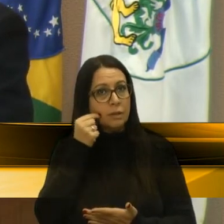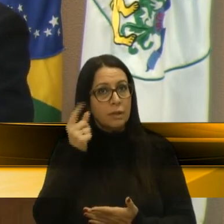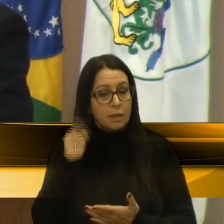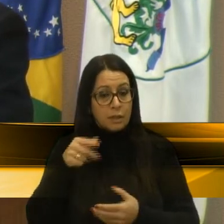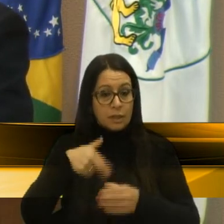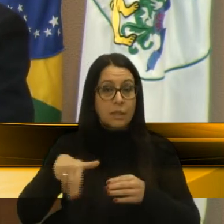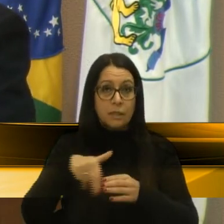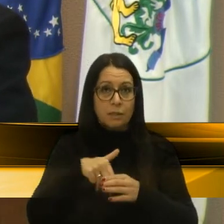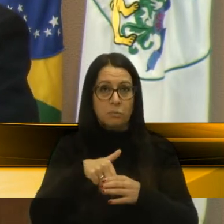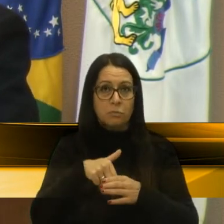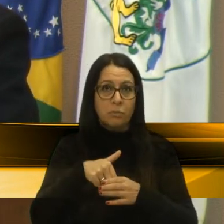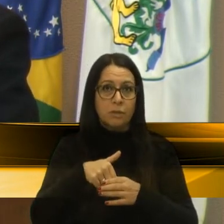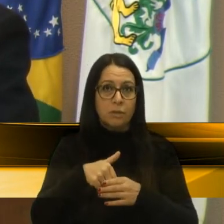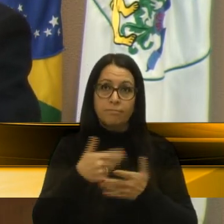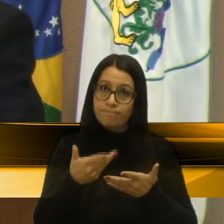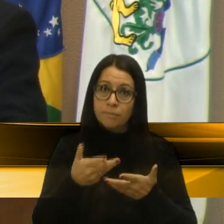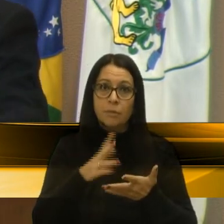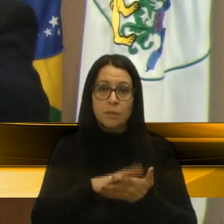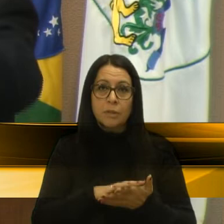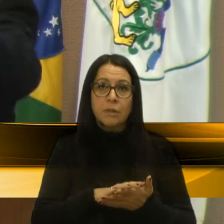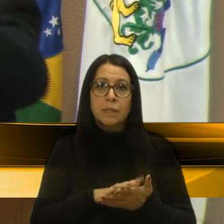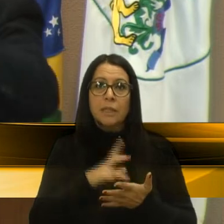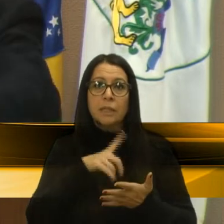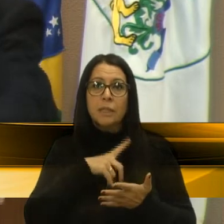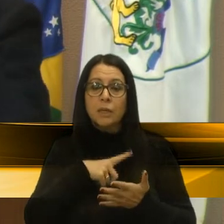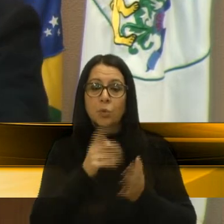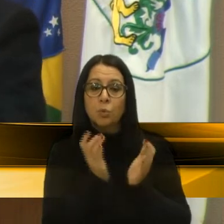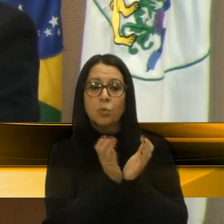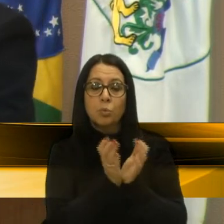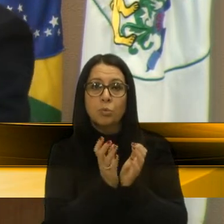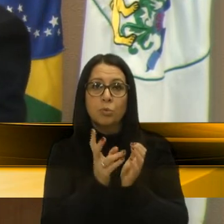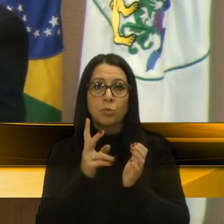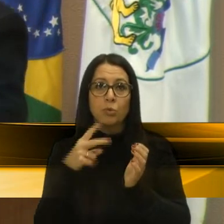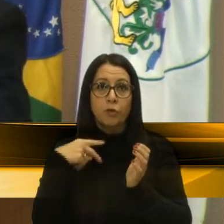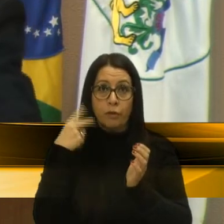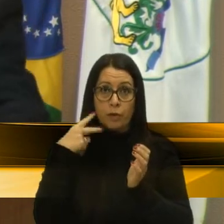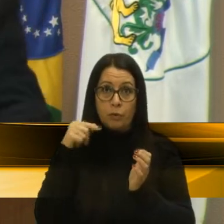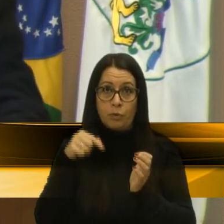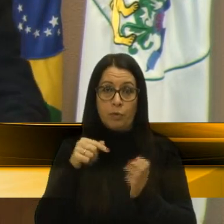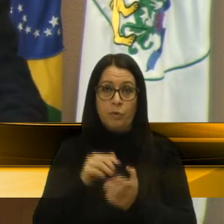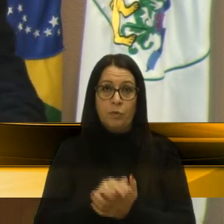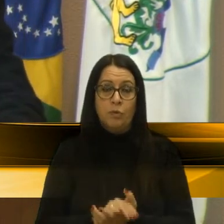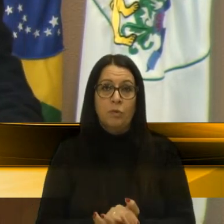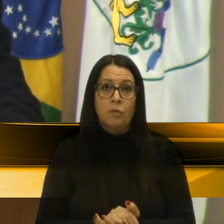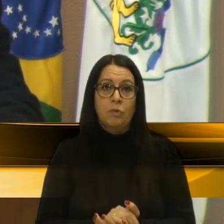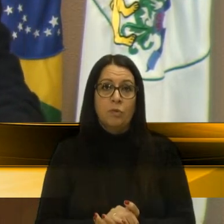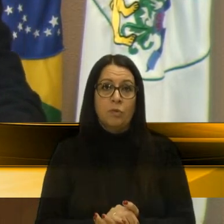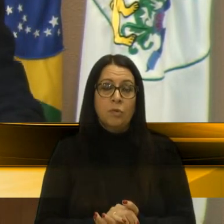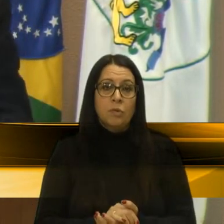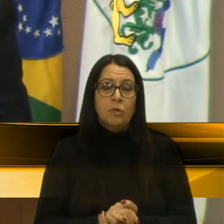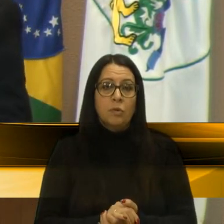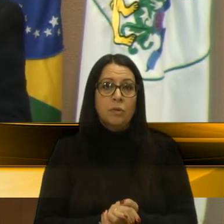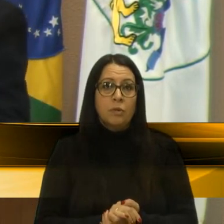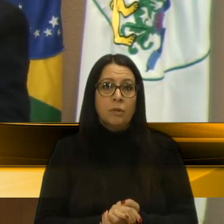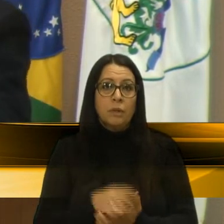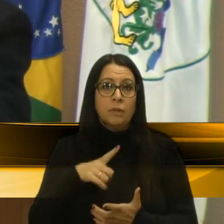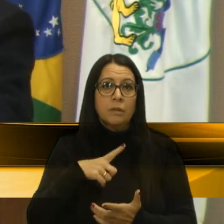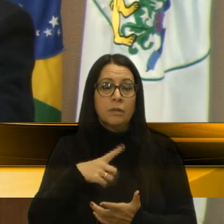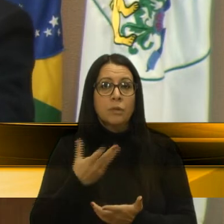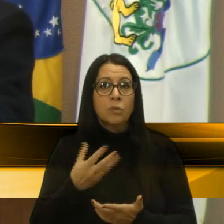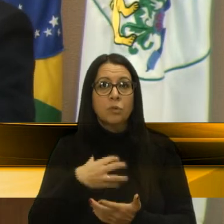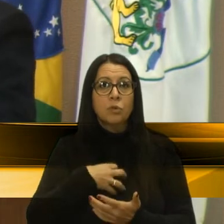temas que estão colocados, vereador Adiló, sem dúvida nenhuma, nós temos que nos preocupar com Caxias. E a manifestação